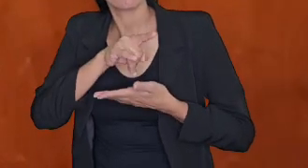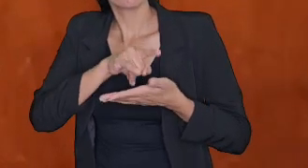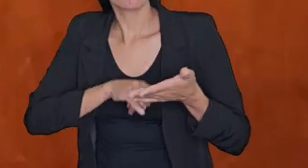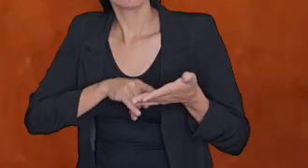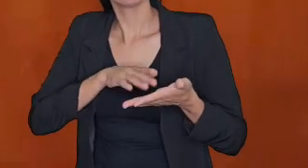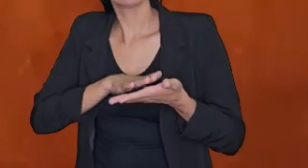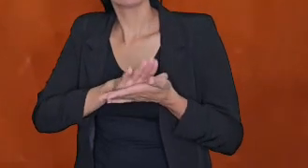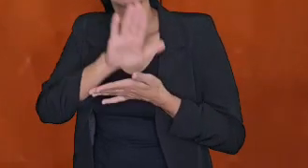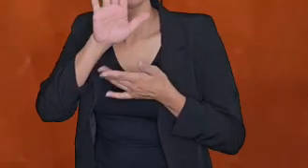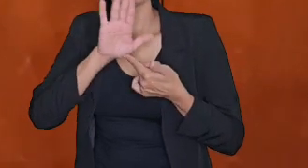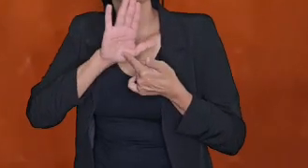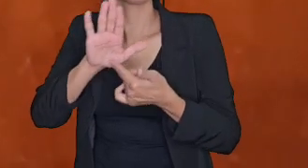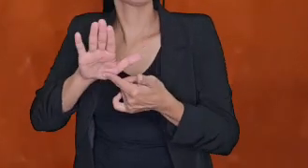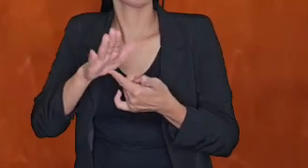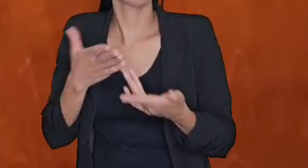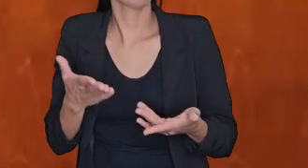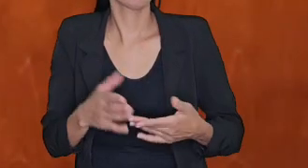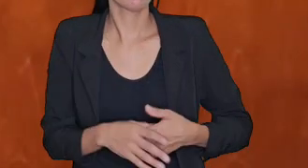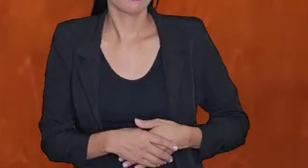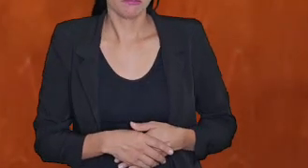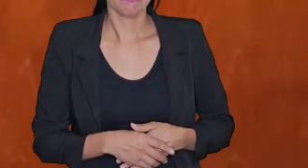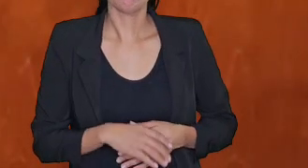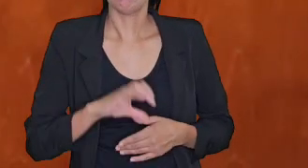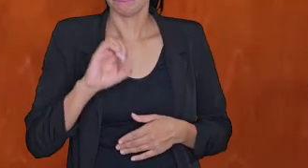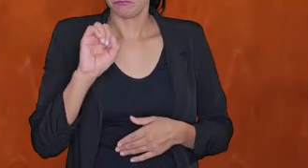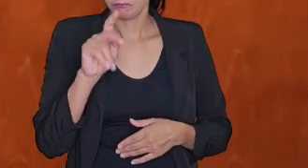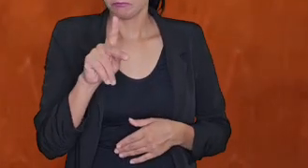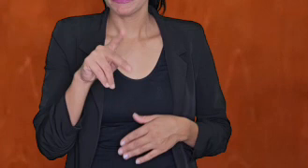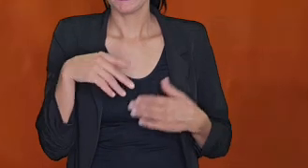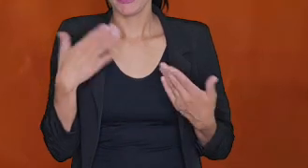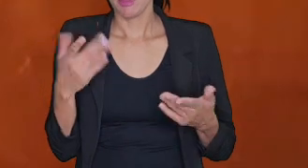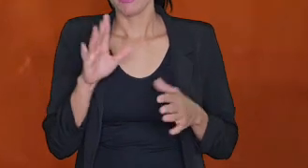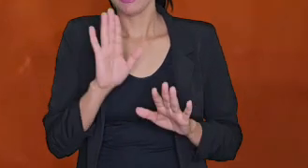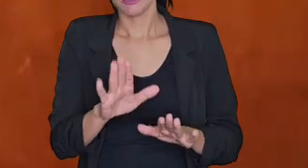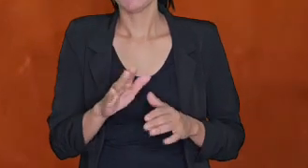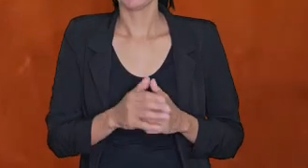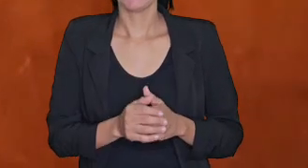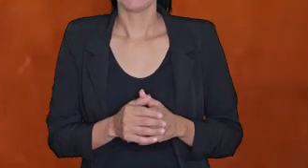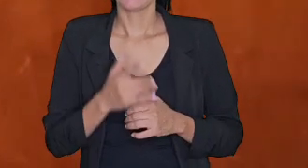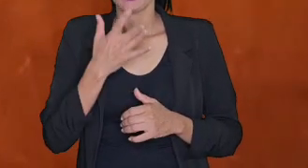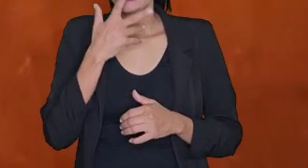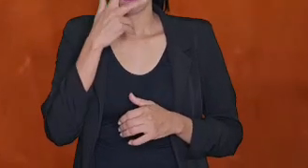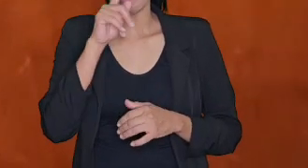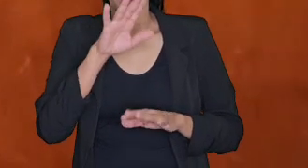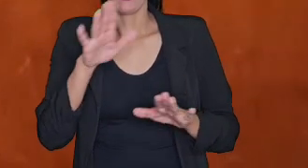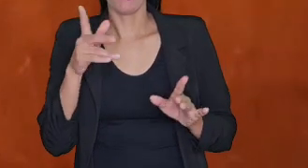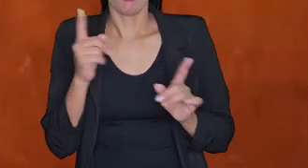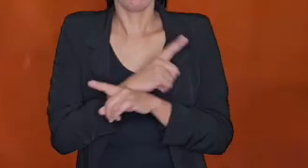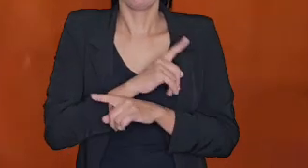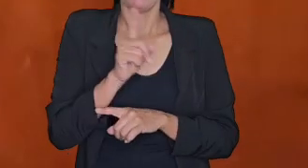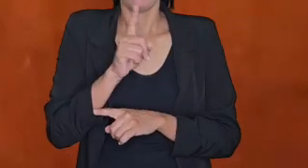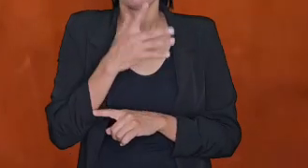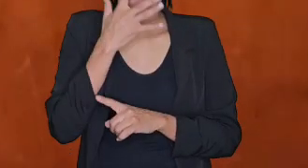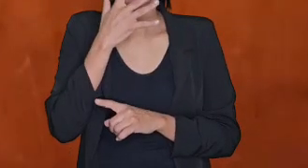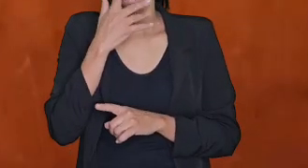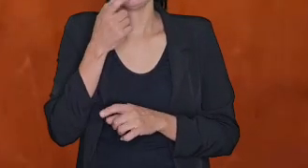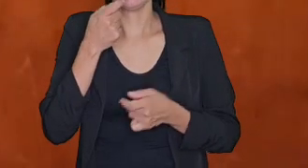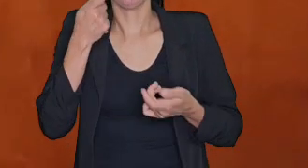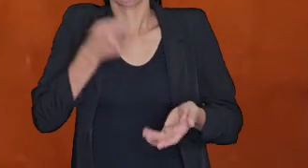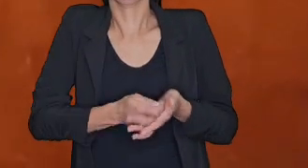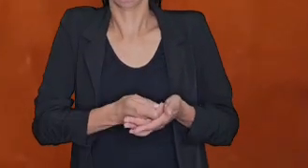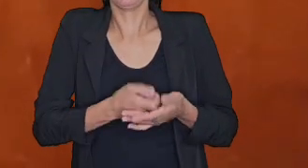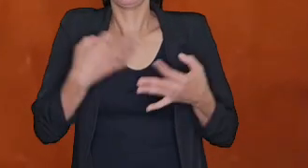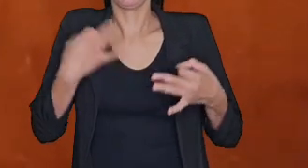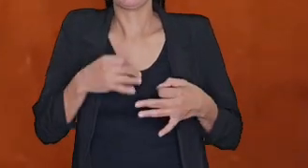muita transparência, elas terão os indicativos dessa confiança. Tá bom? Assim, é por aí. Não, é porque Espero não ter sido